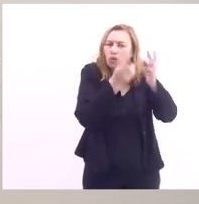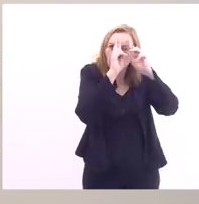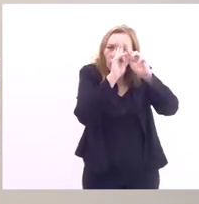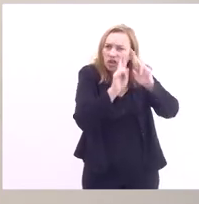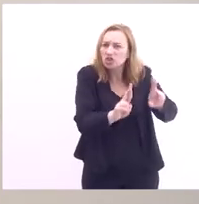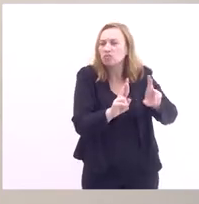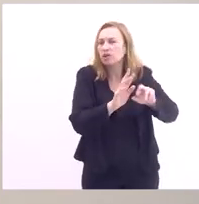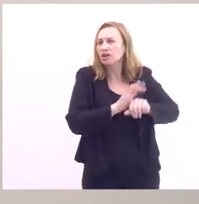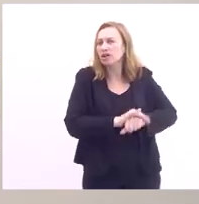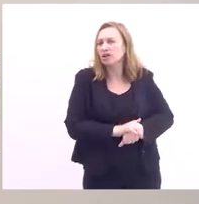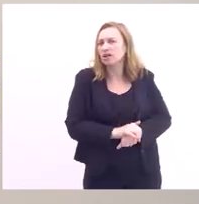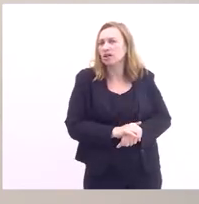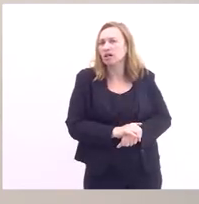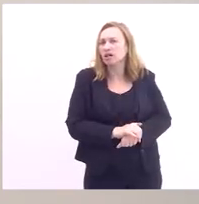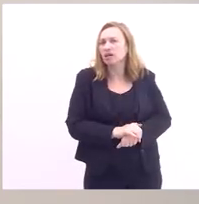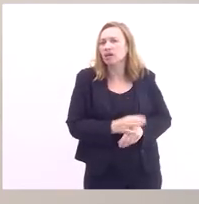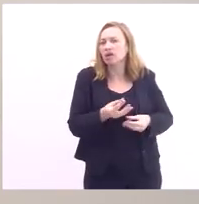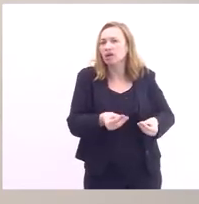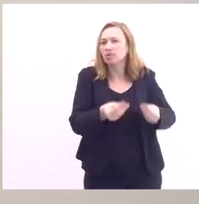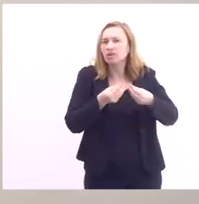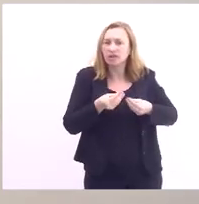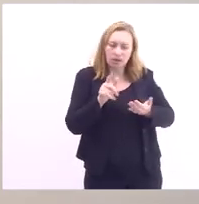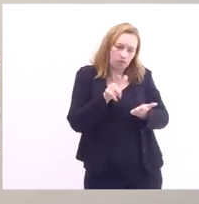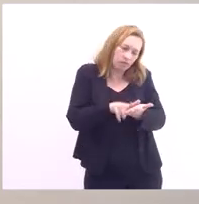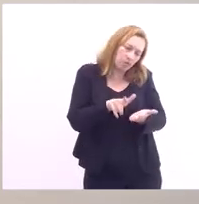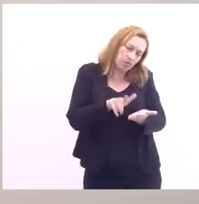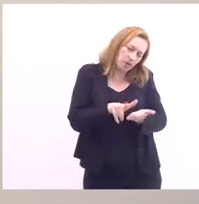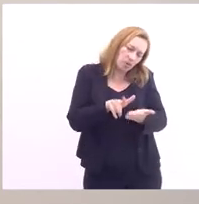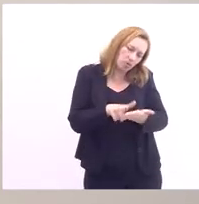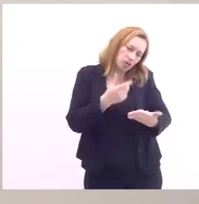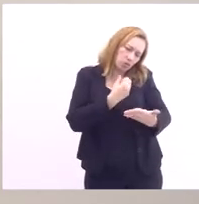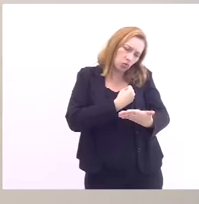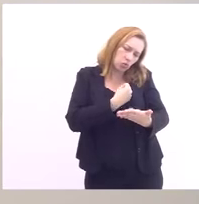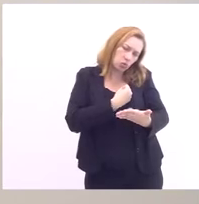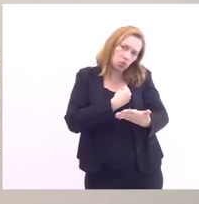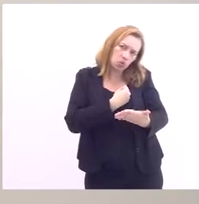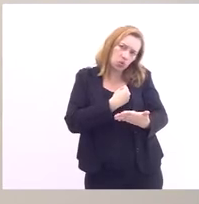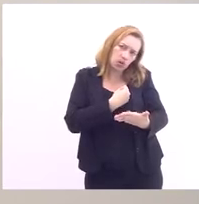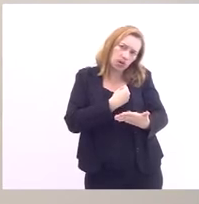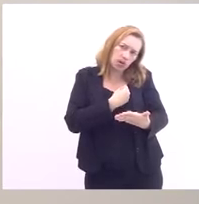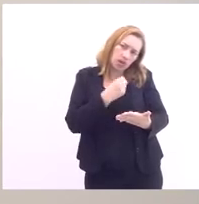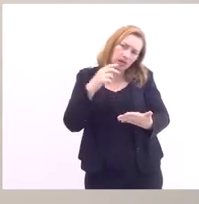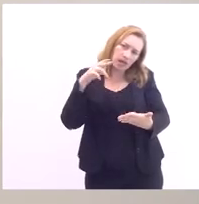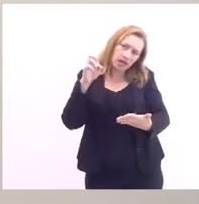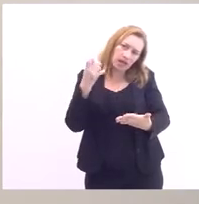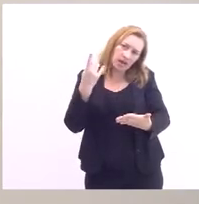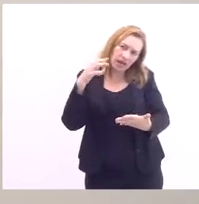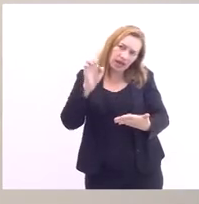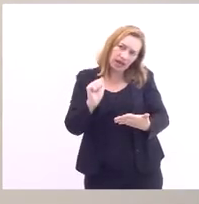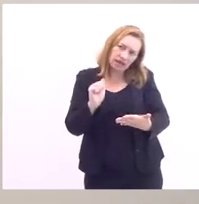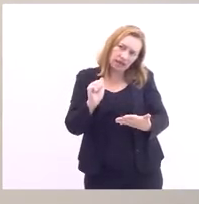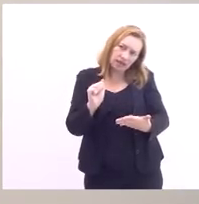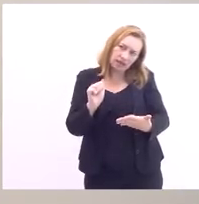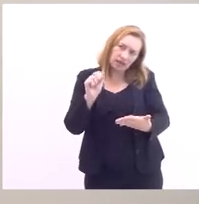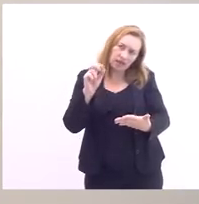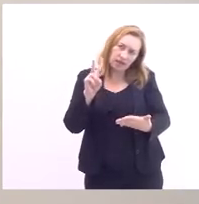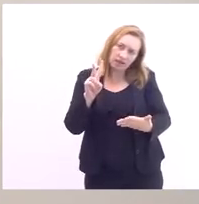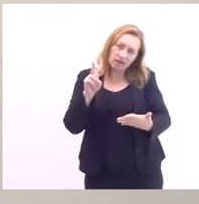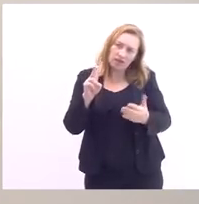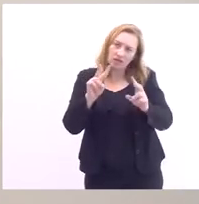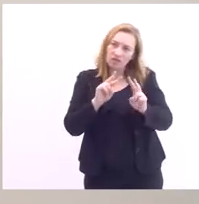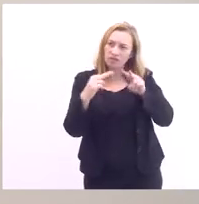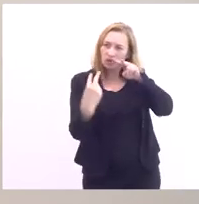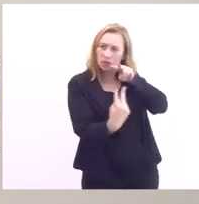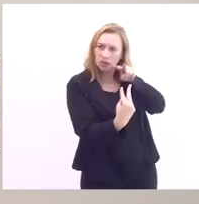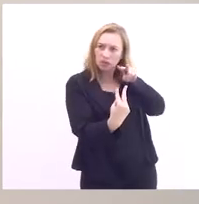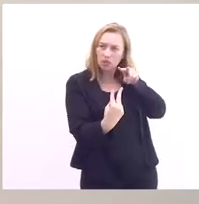respeito. Aí eles me deram um papelzinho aqui que tem um número. A Helena, que é virtual, e não sei